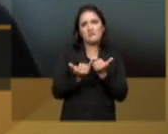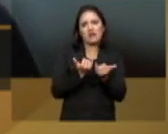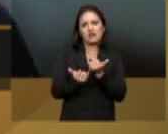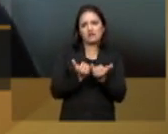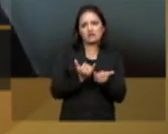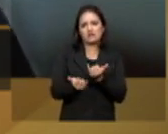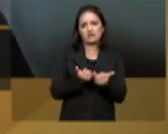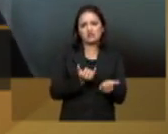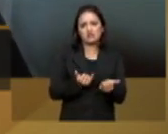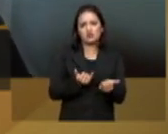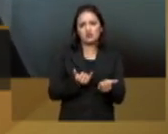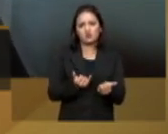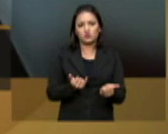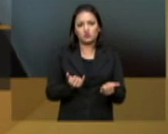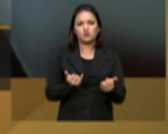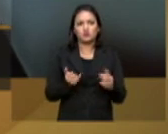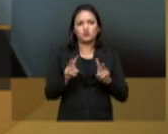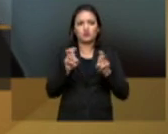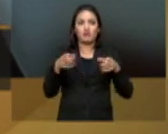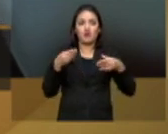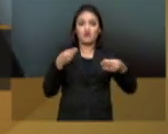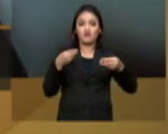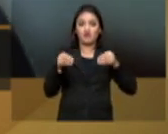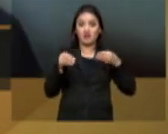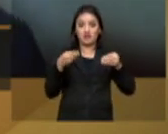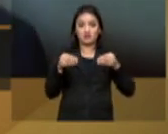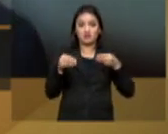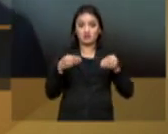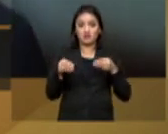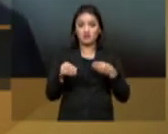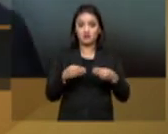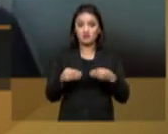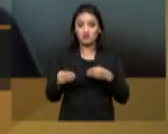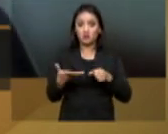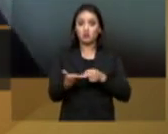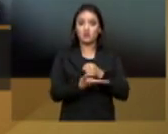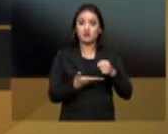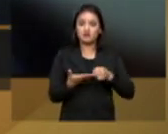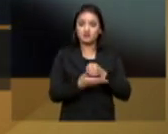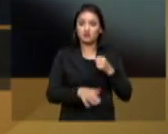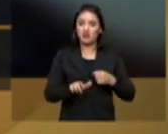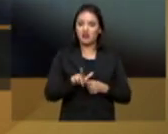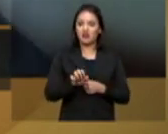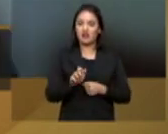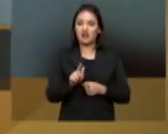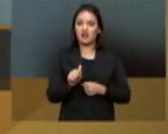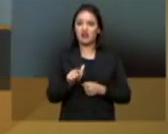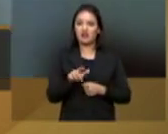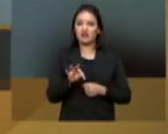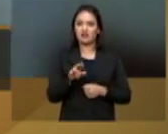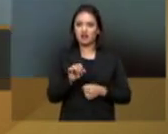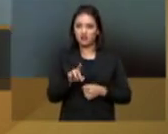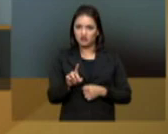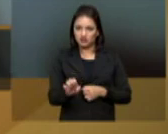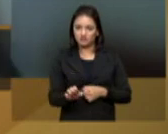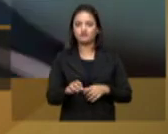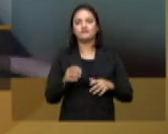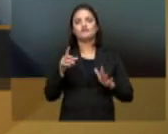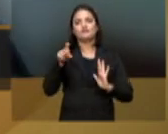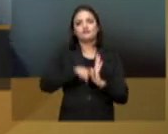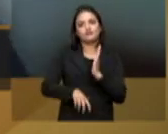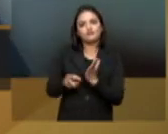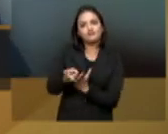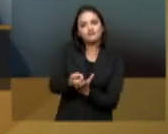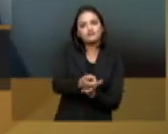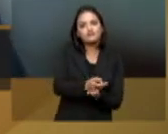no que diz respeito à flexibilização do princípio da legalidade tributária. Ou seja,